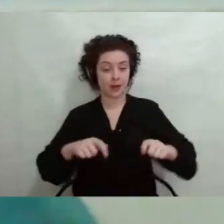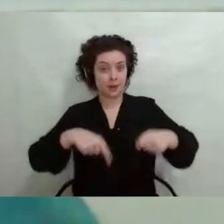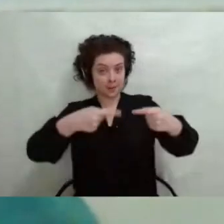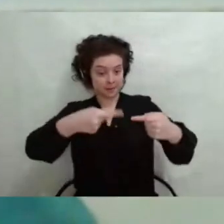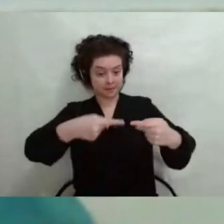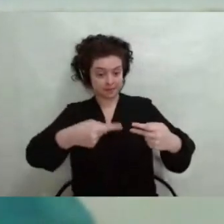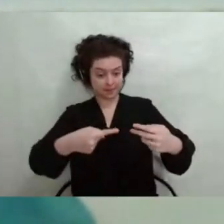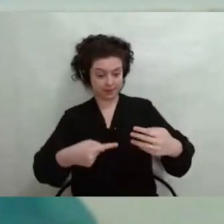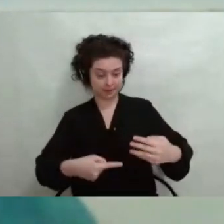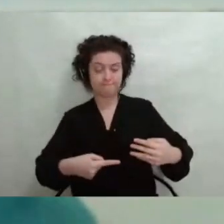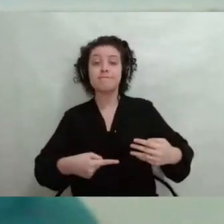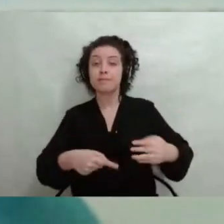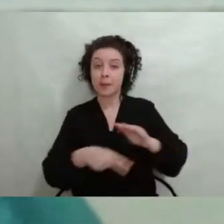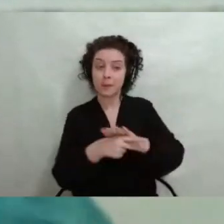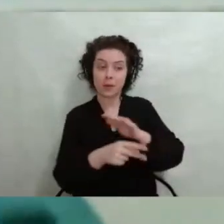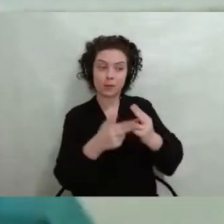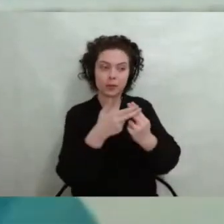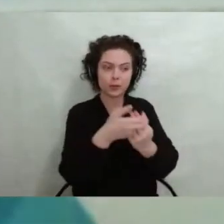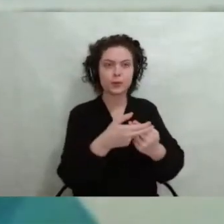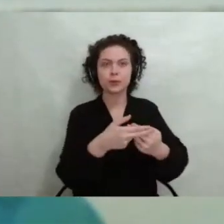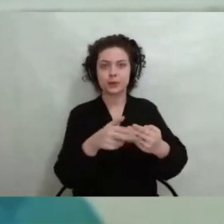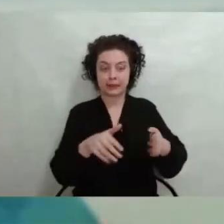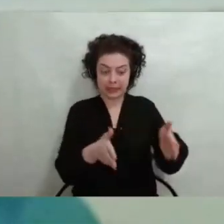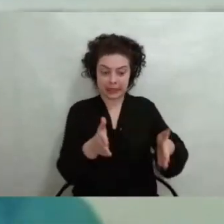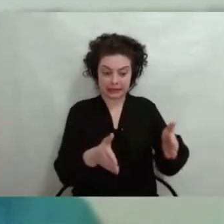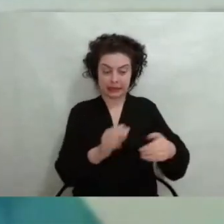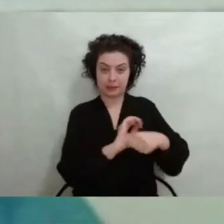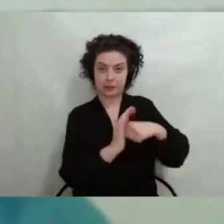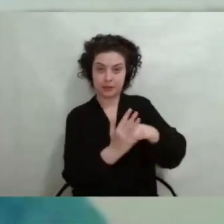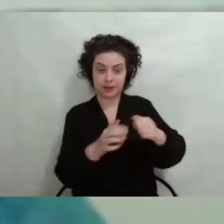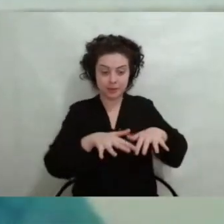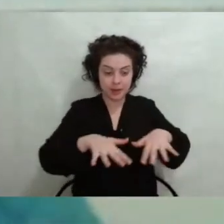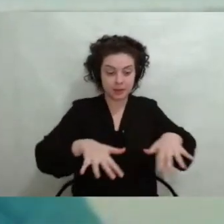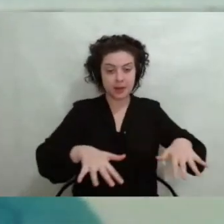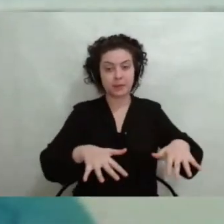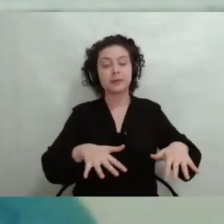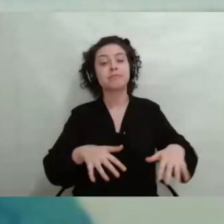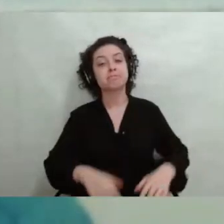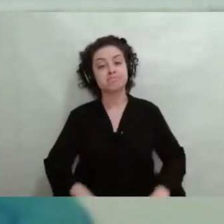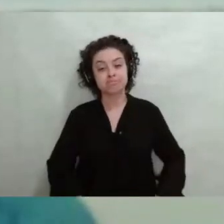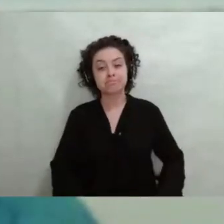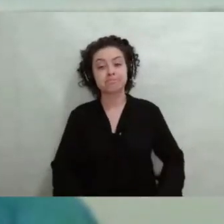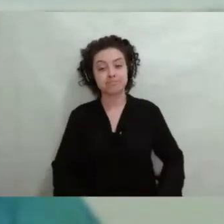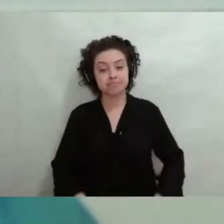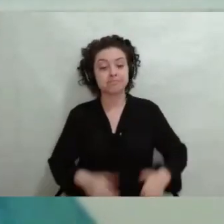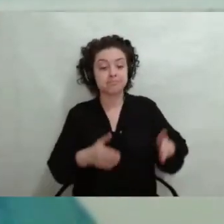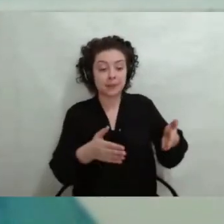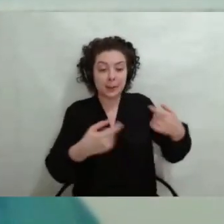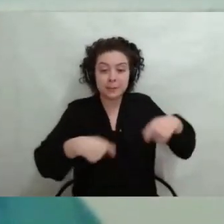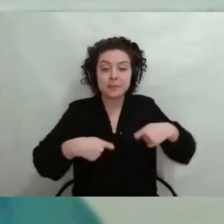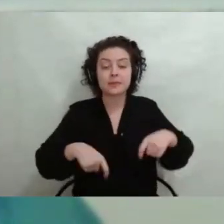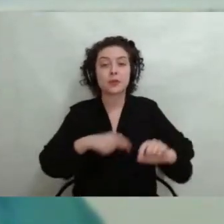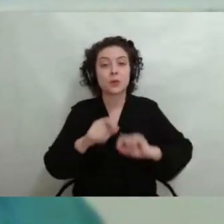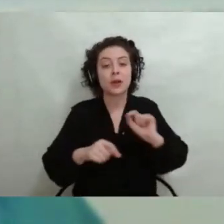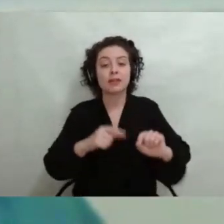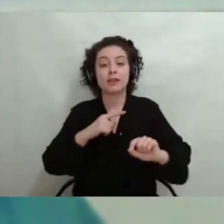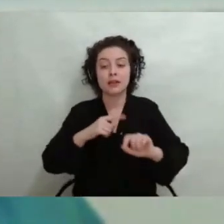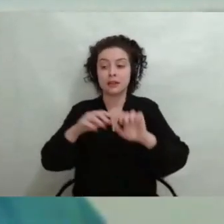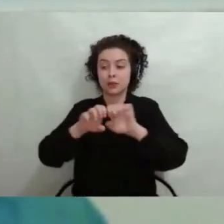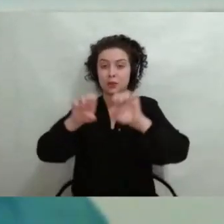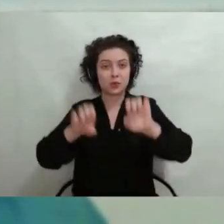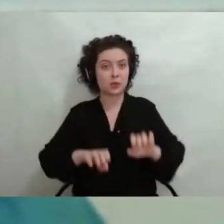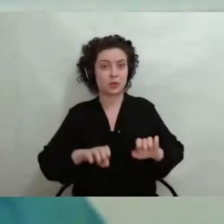do SUS nessa pandemia passam necessariamente pelo reforço da infraestrutura,